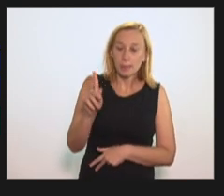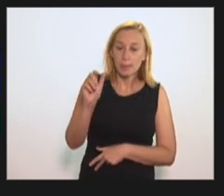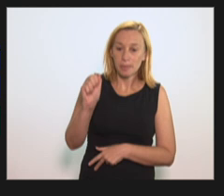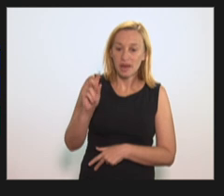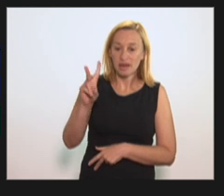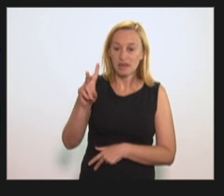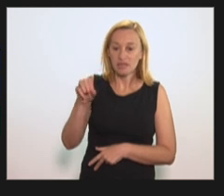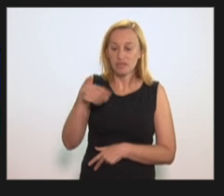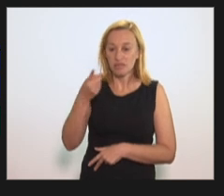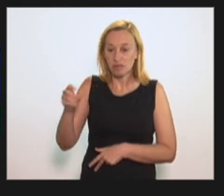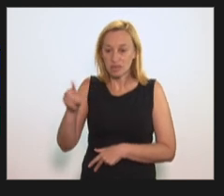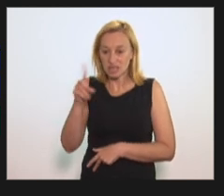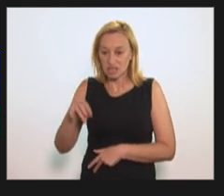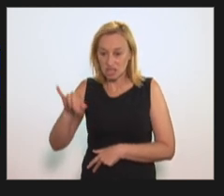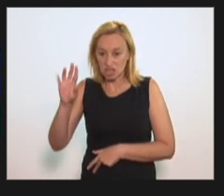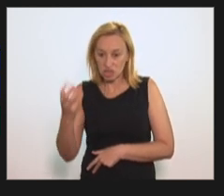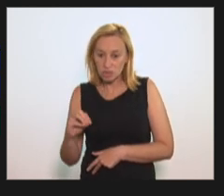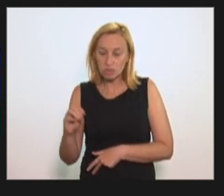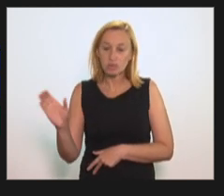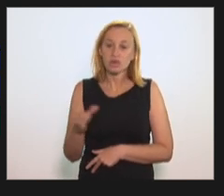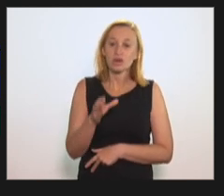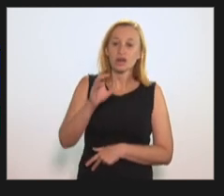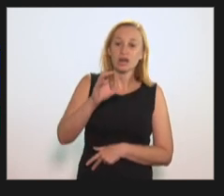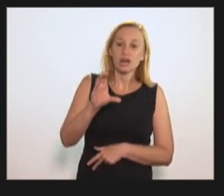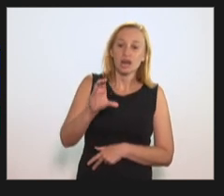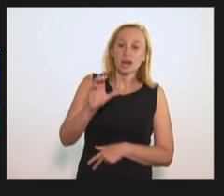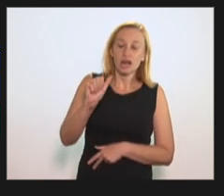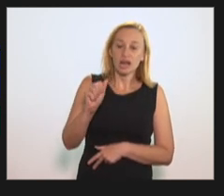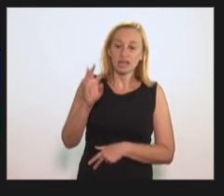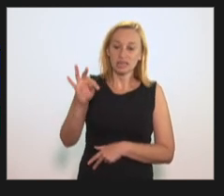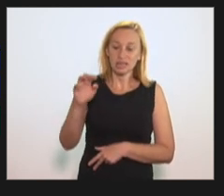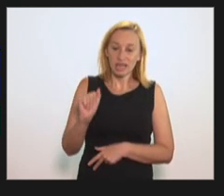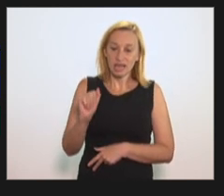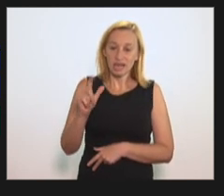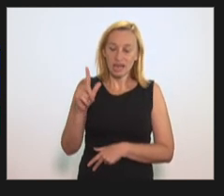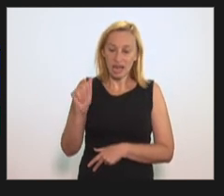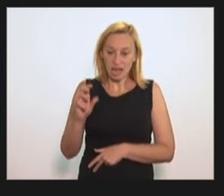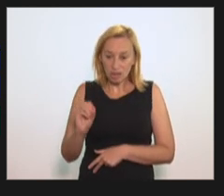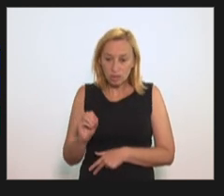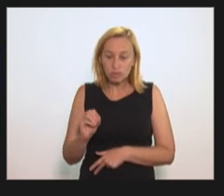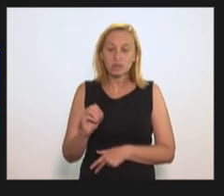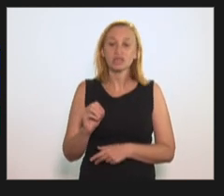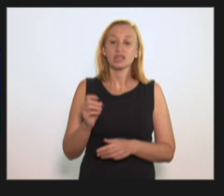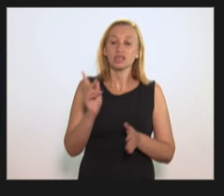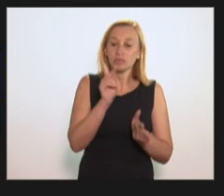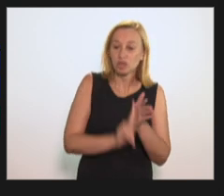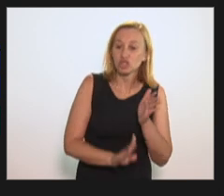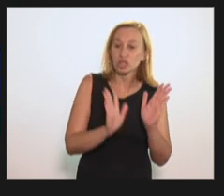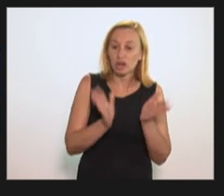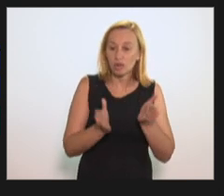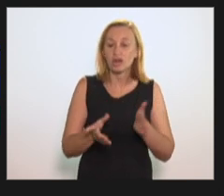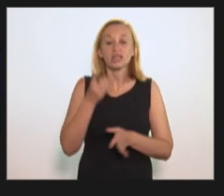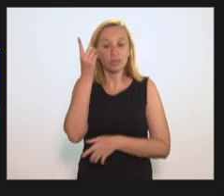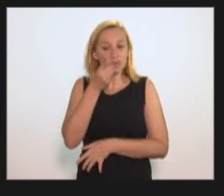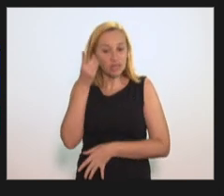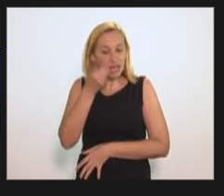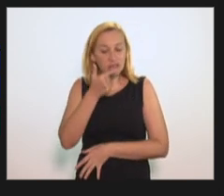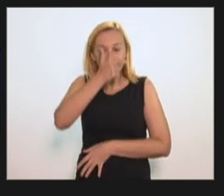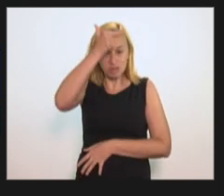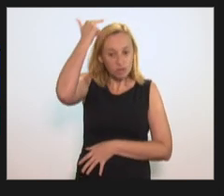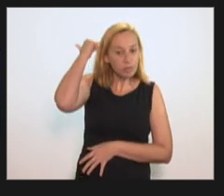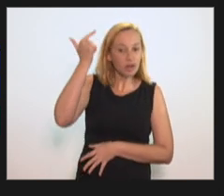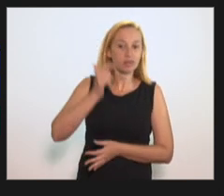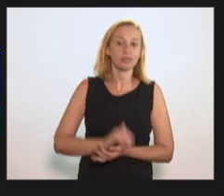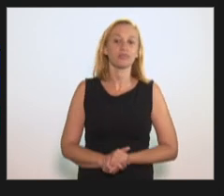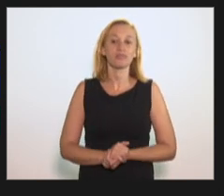semelhança de um notinho e desse projeto agora de deputado Luiz Paulo é tido como